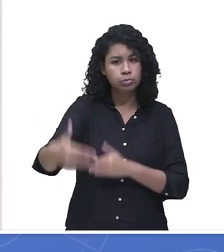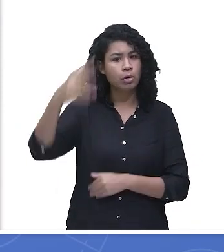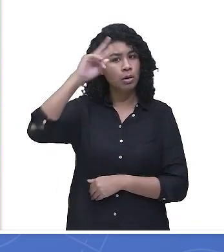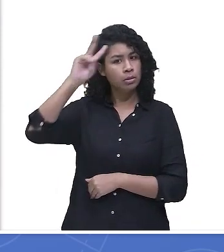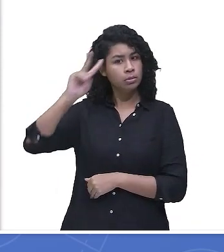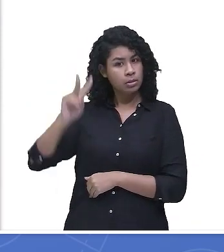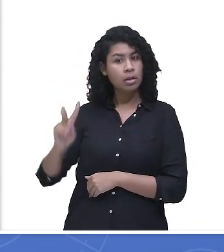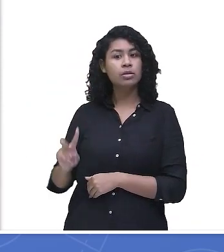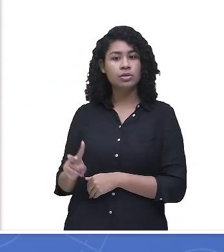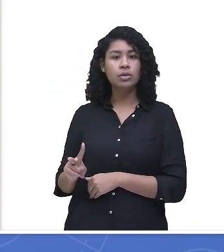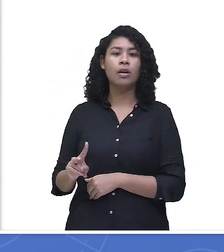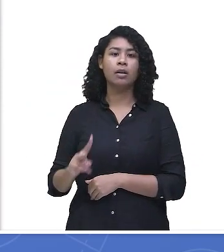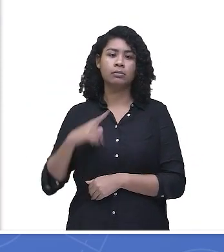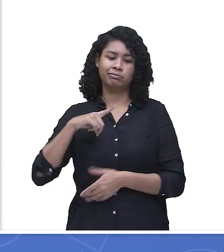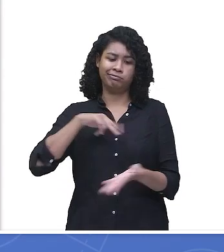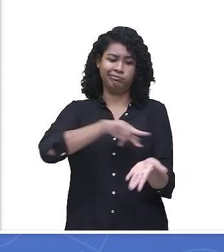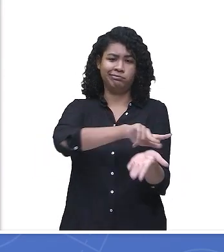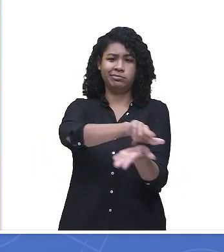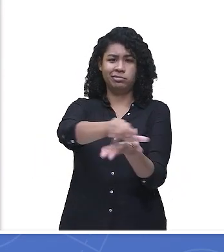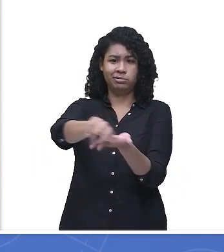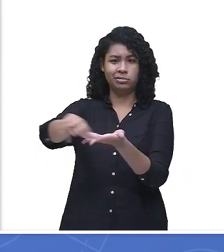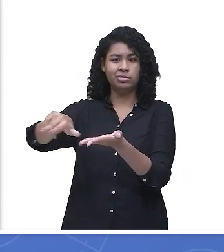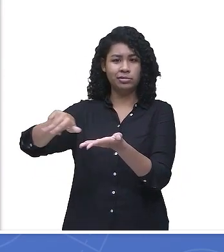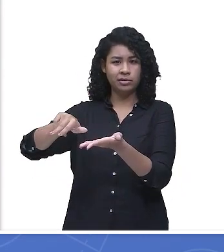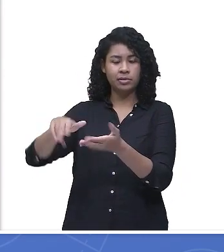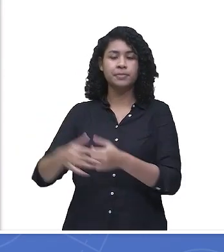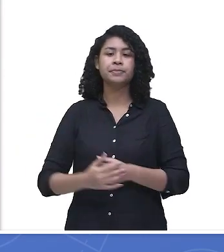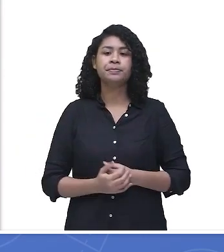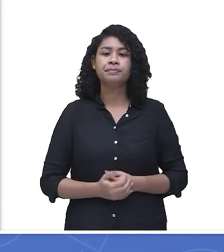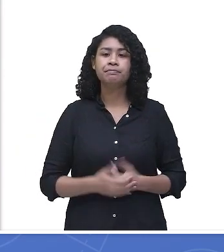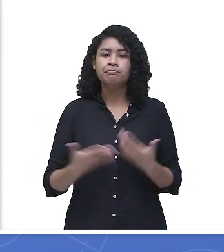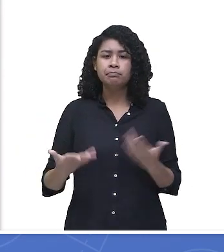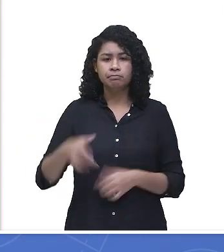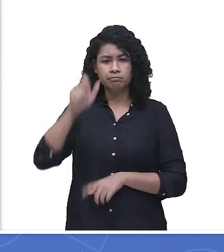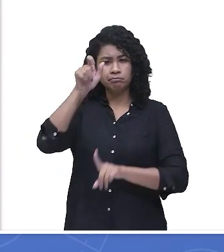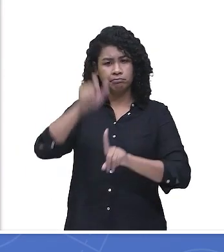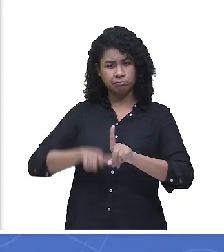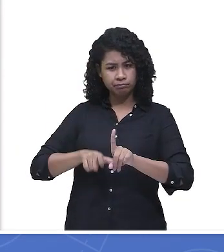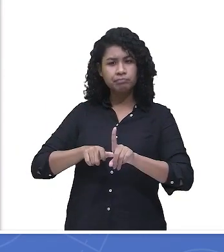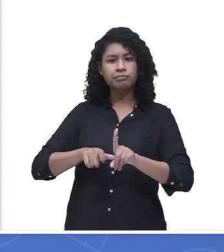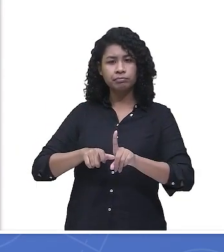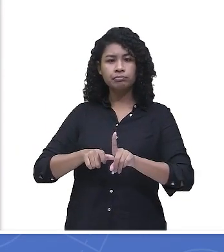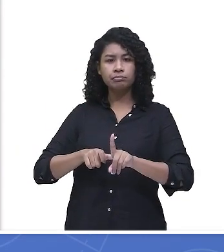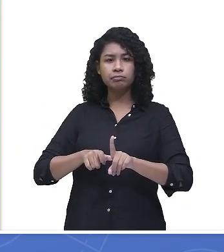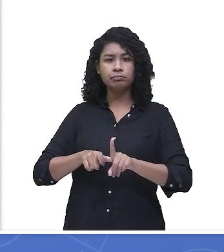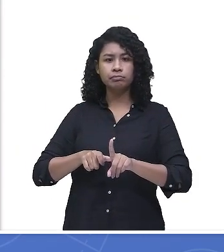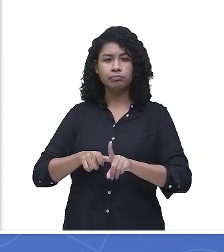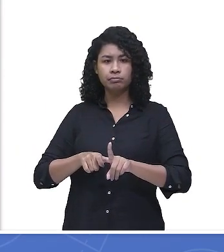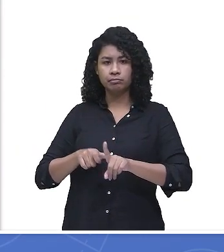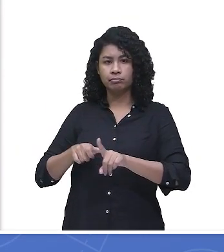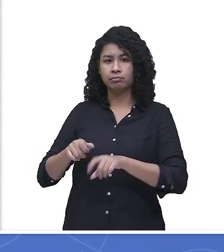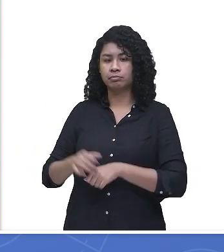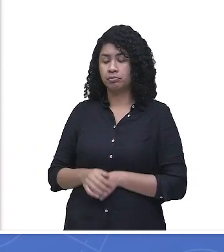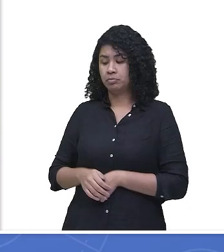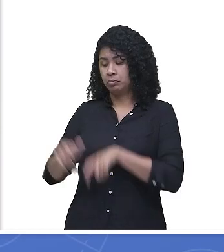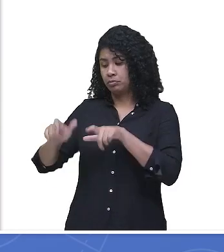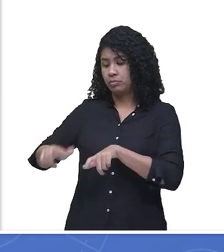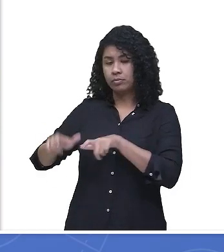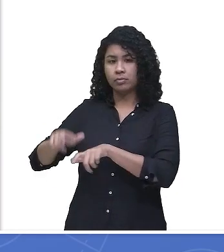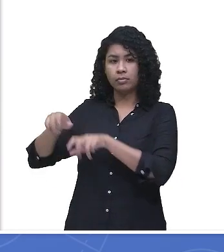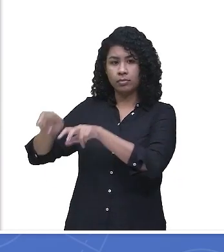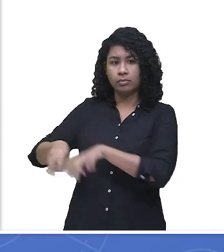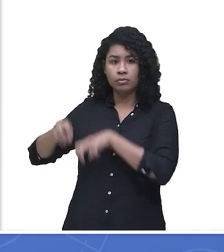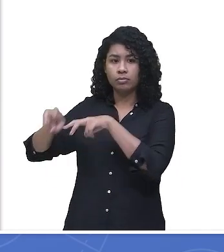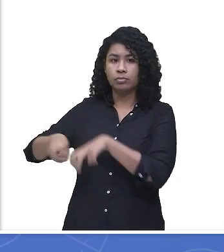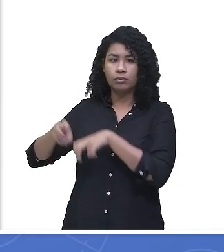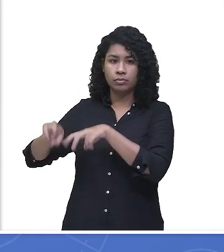dramáticos, com essa pluralidade dramática. E quando esse personagem sai lá do ambiente rural para o ambiente